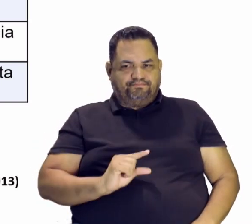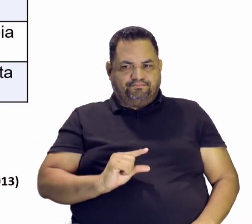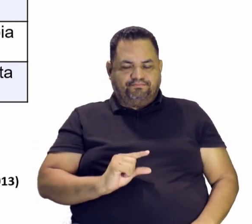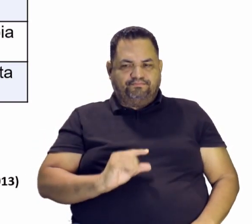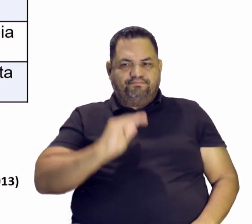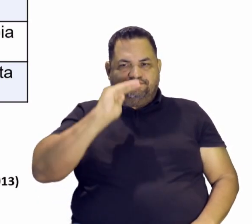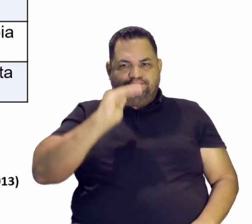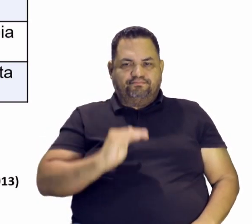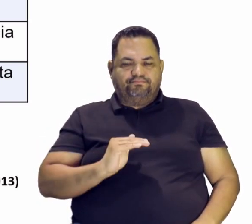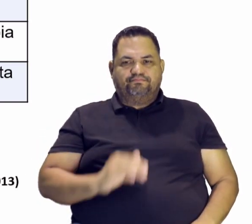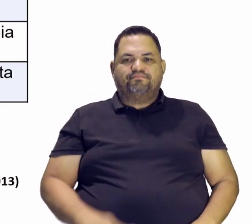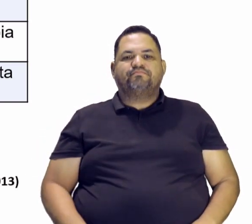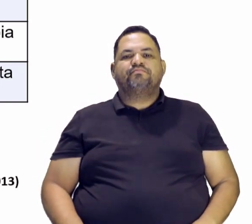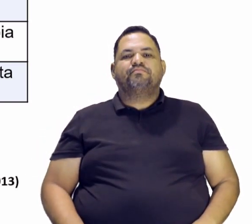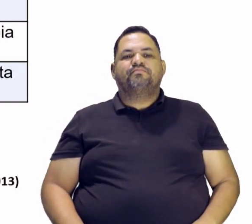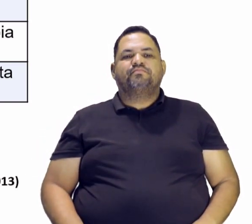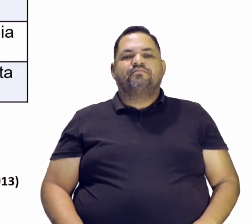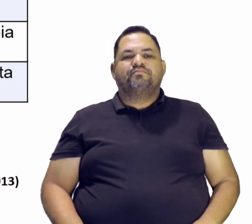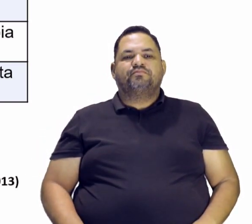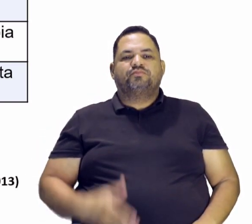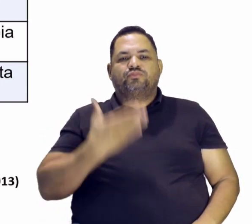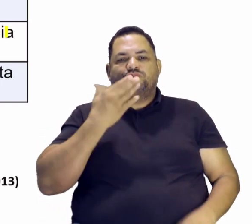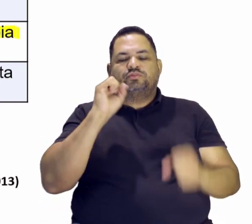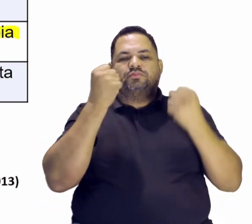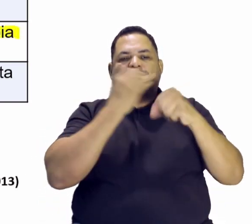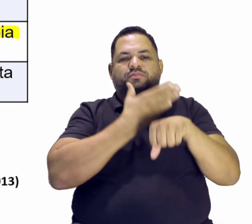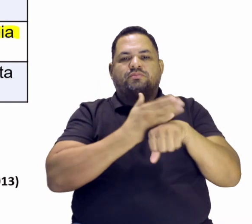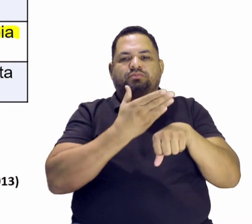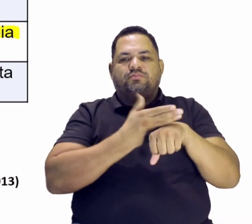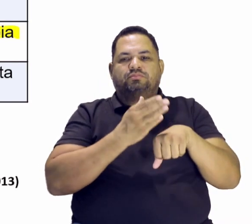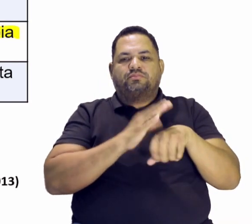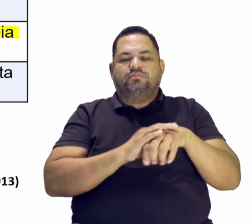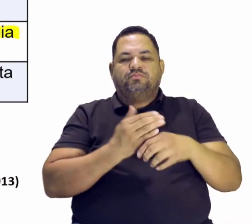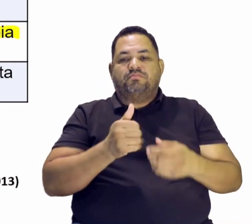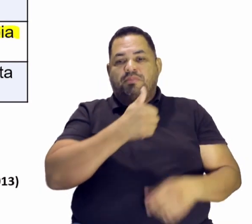resisto menos, tá? O tipo de exercício físico seria mais